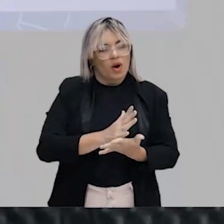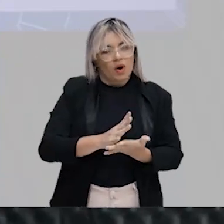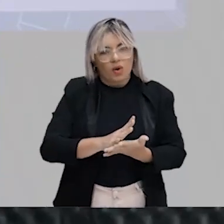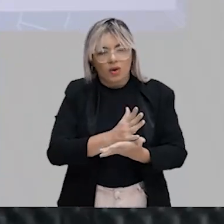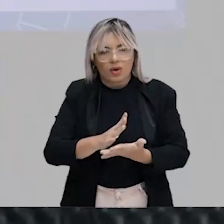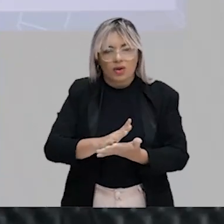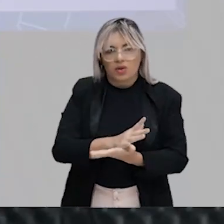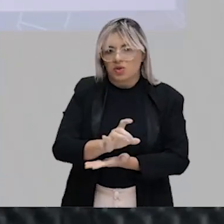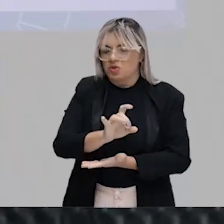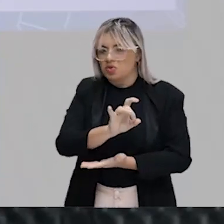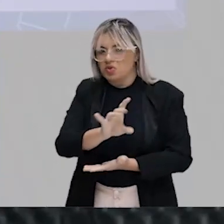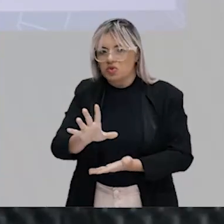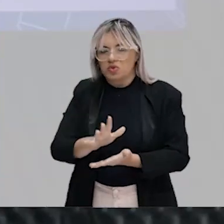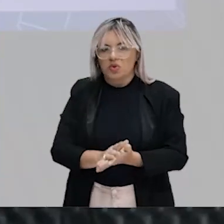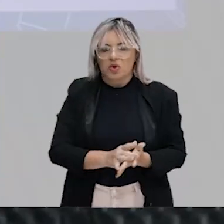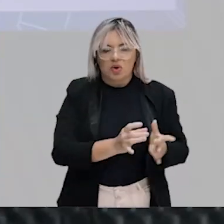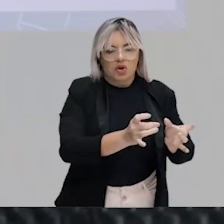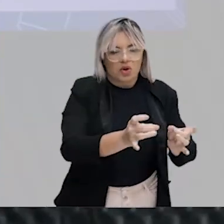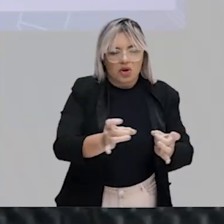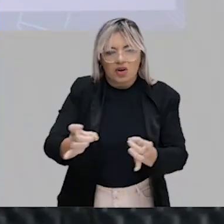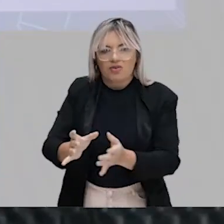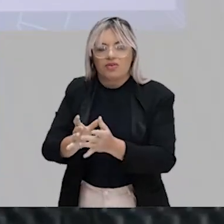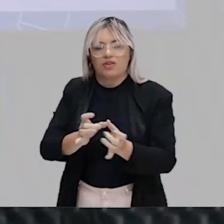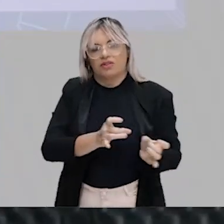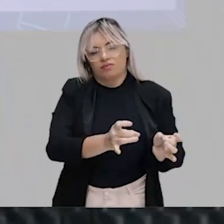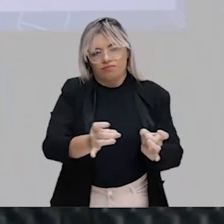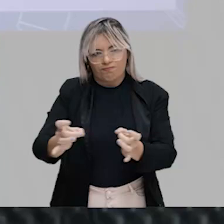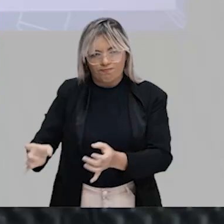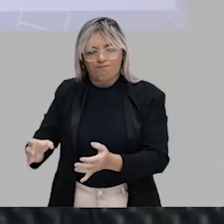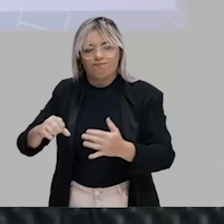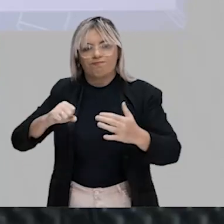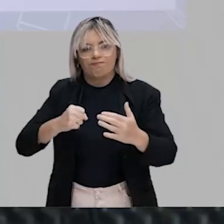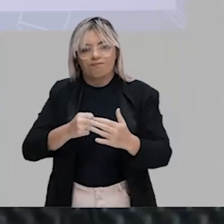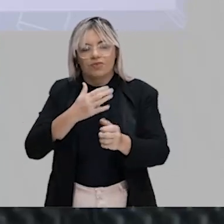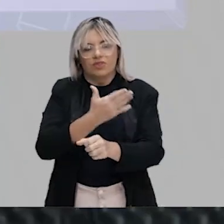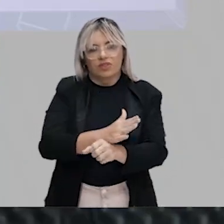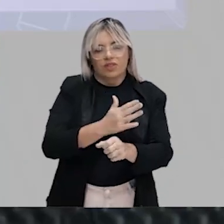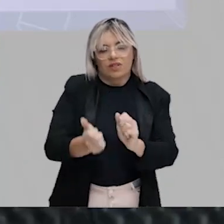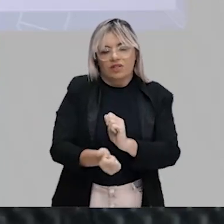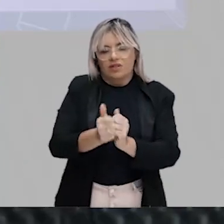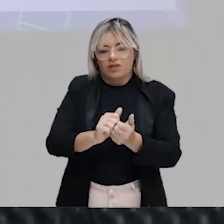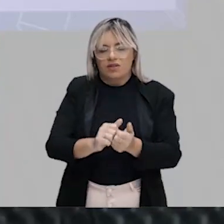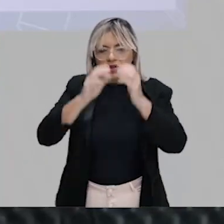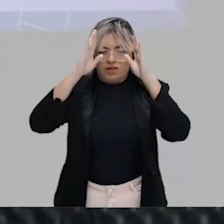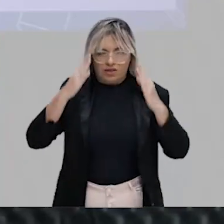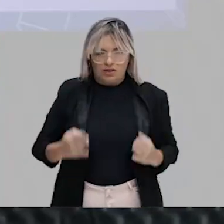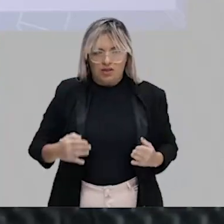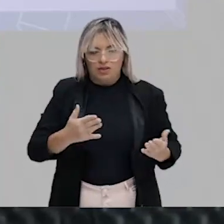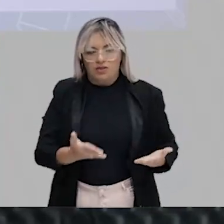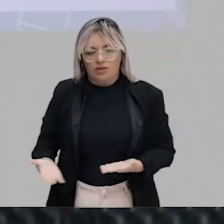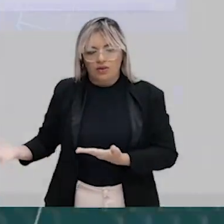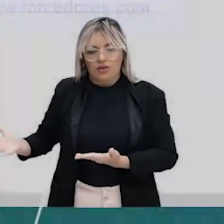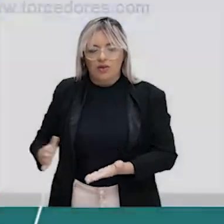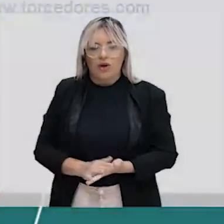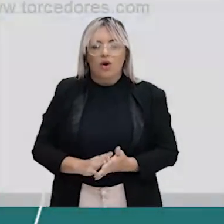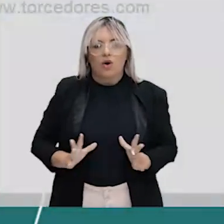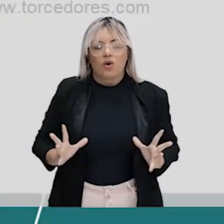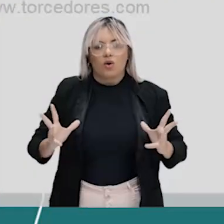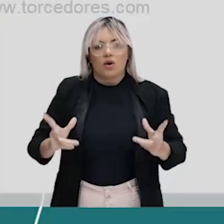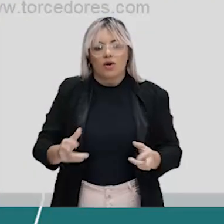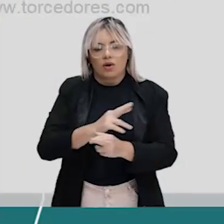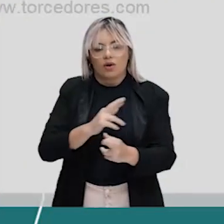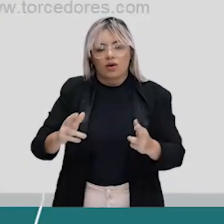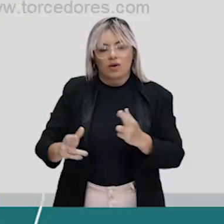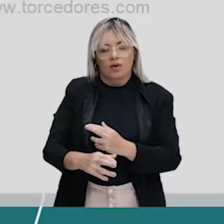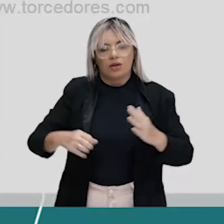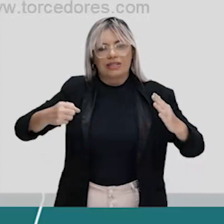apenas o mercado, o comércio no geral. Então nós iremos ter uma análise voltada para todas essas questões hoje. E